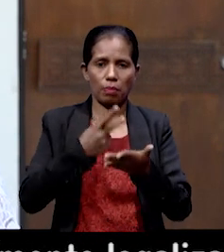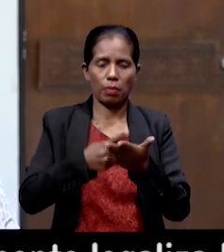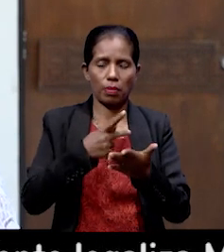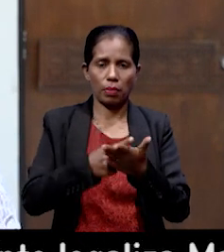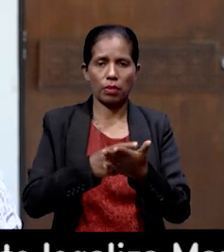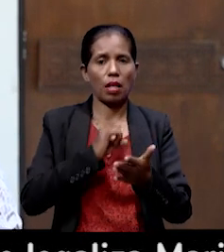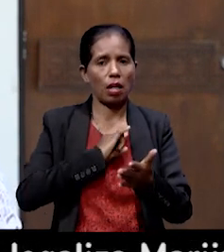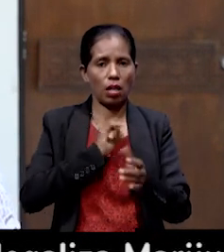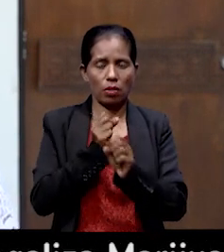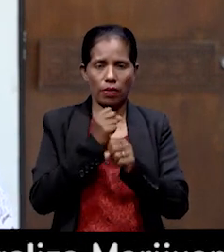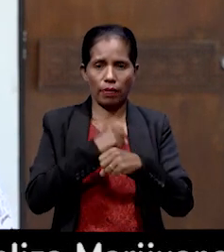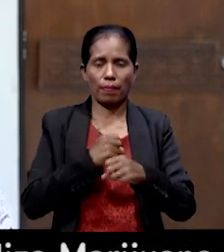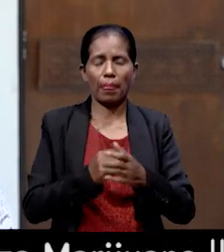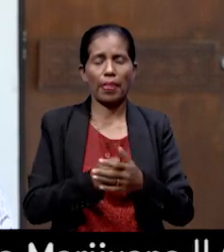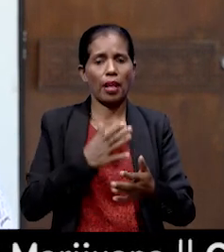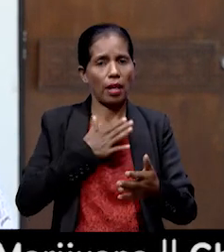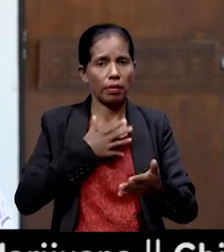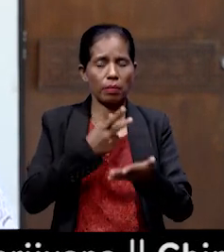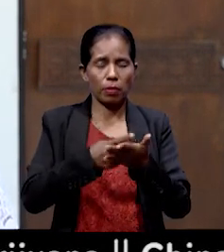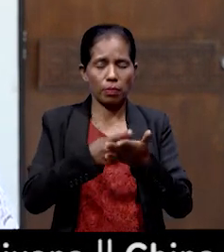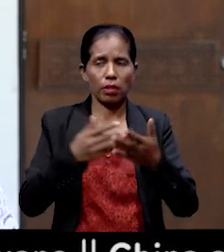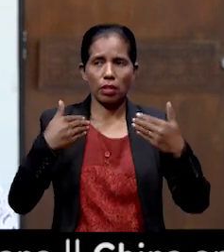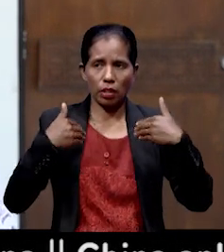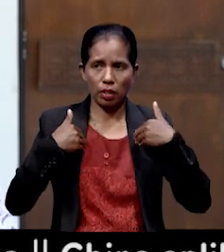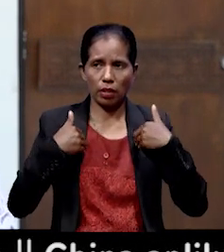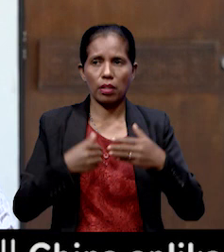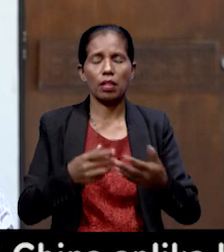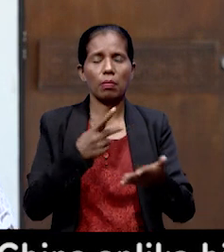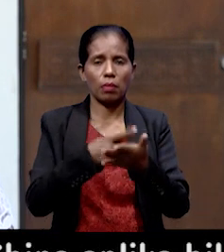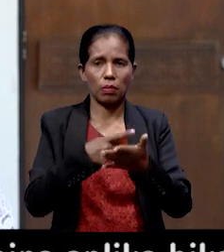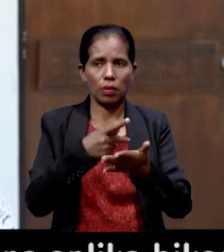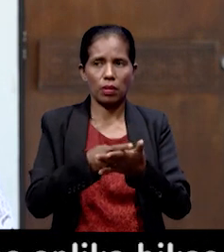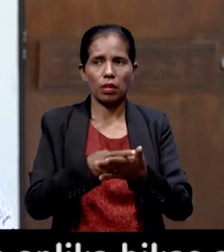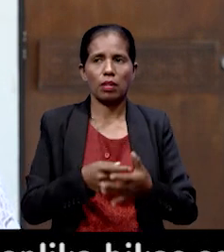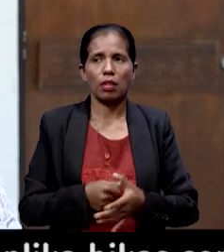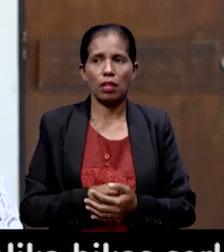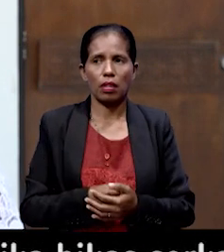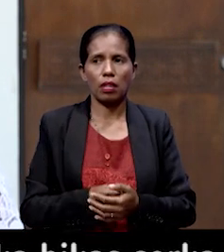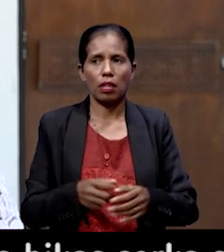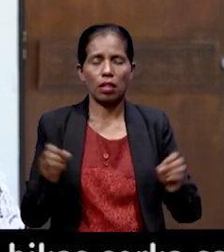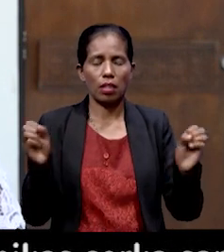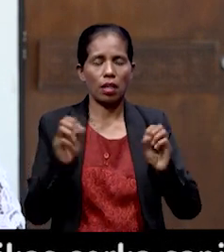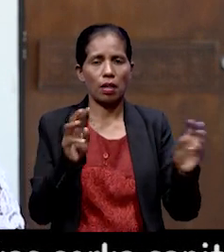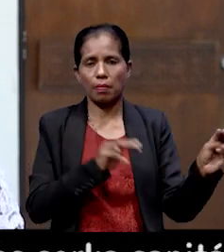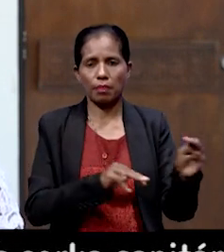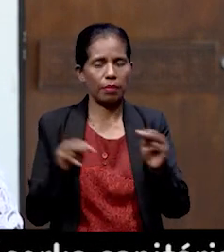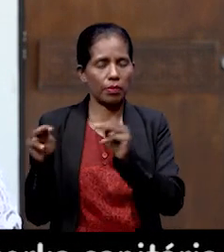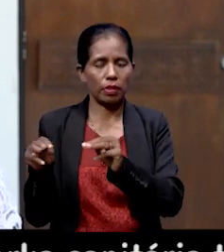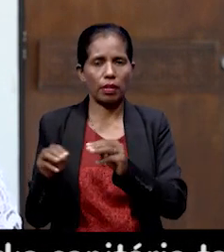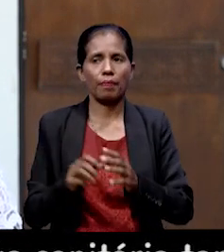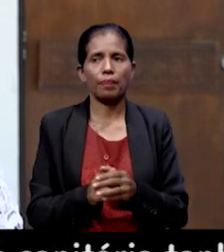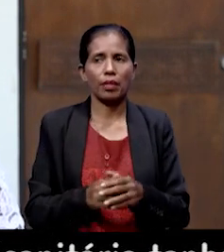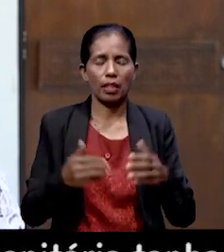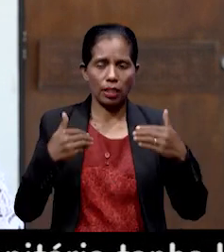ha o halo haune proposta ne be ma iha quase que proposta ne be maka la altera e iha